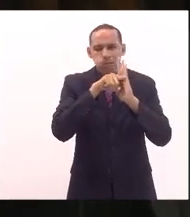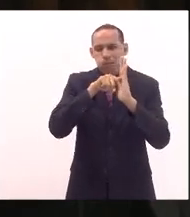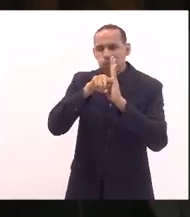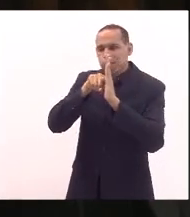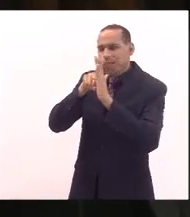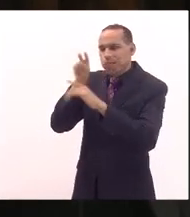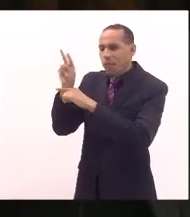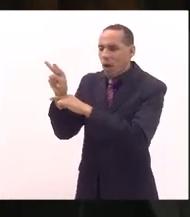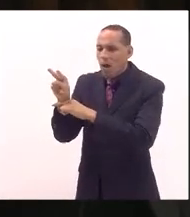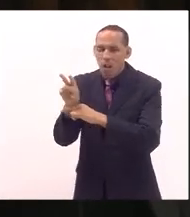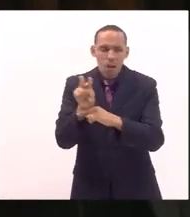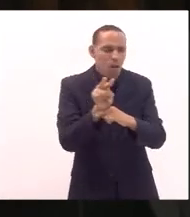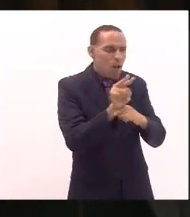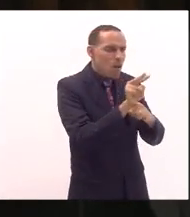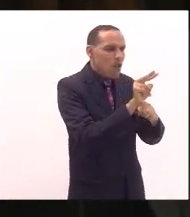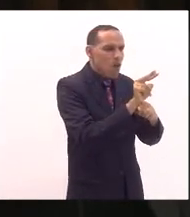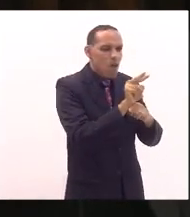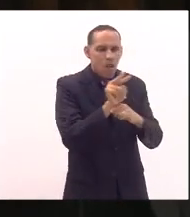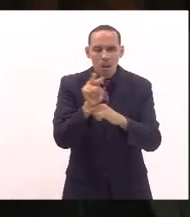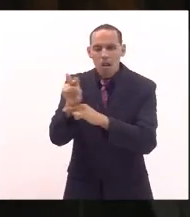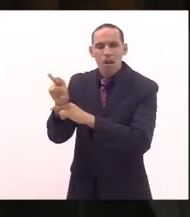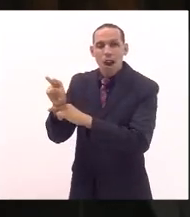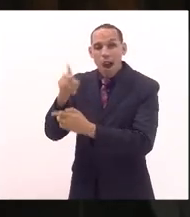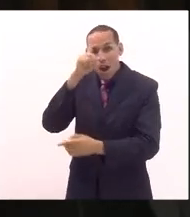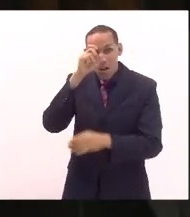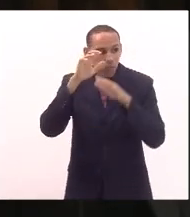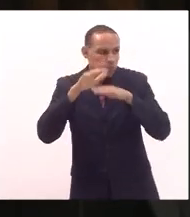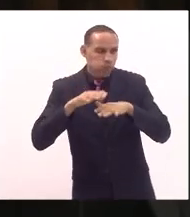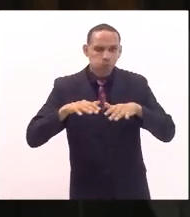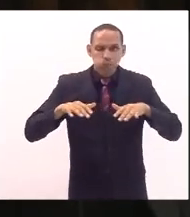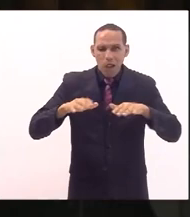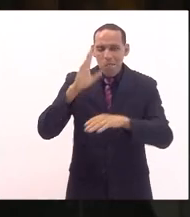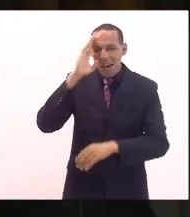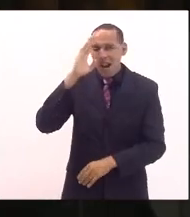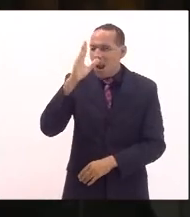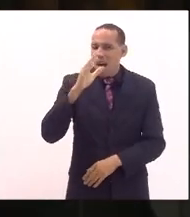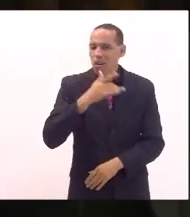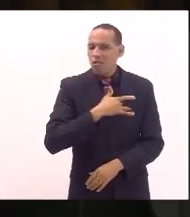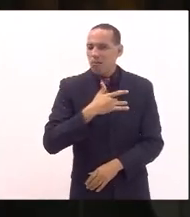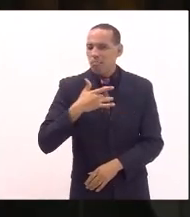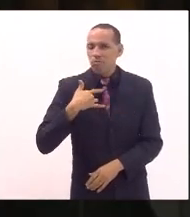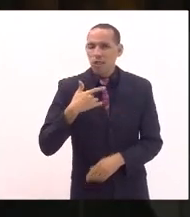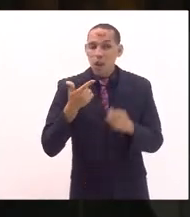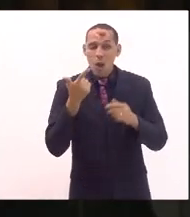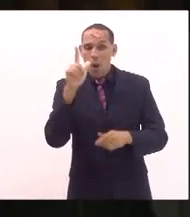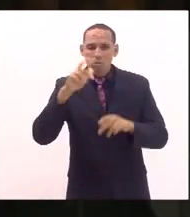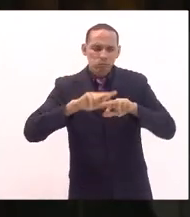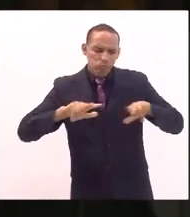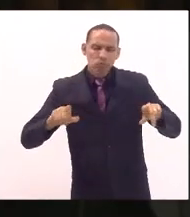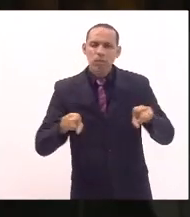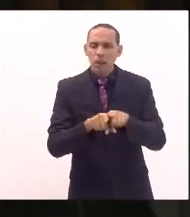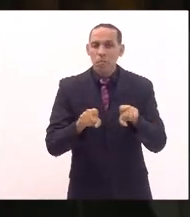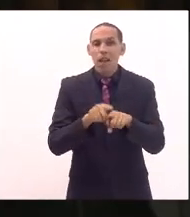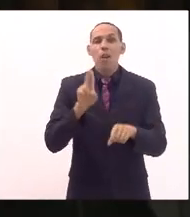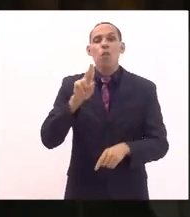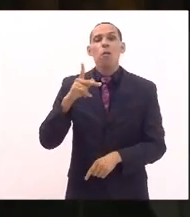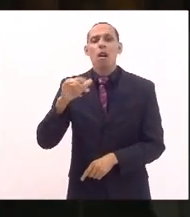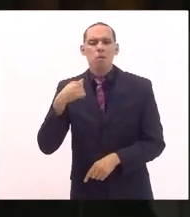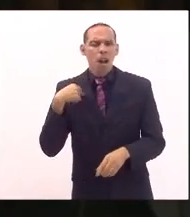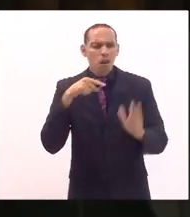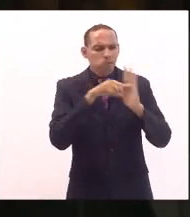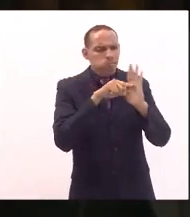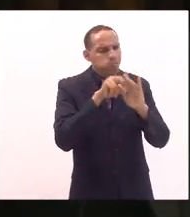todos os aparelhamento público do Estado do Rio de Janeiro principalmente da Saúde fiscalizei todas as upas